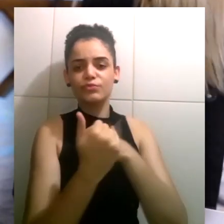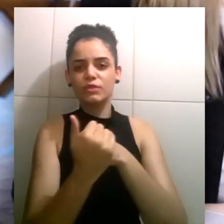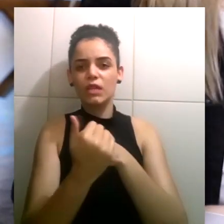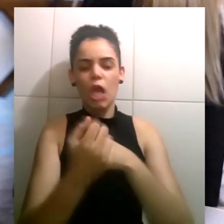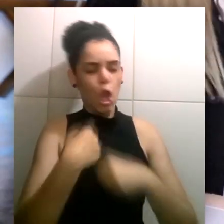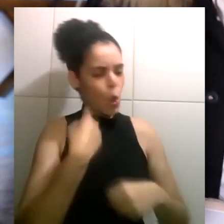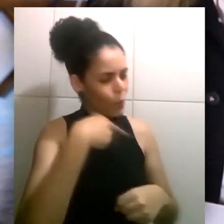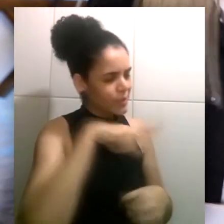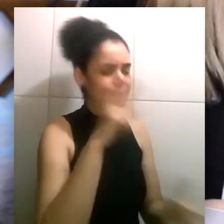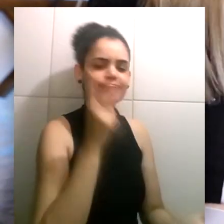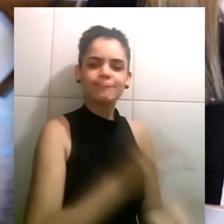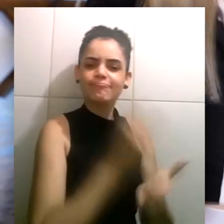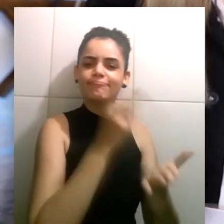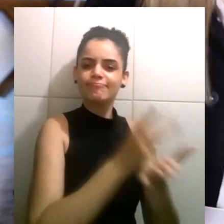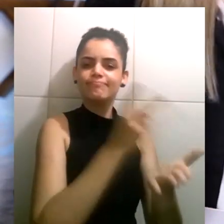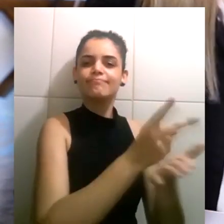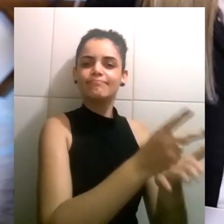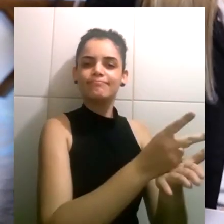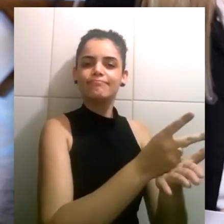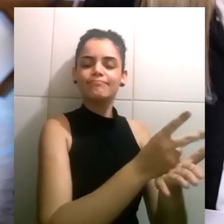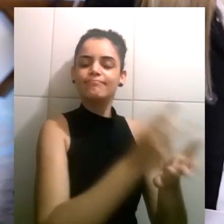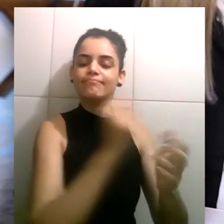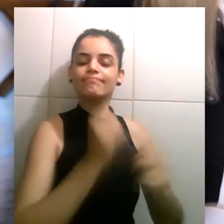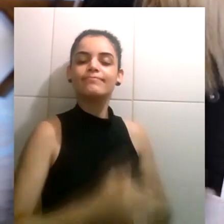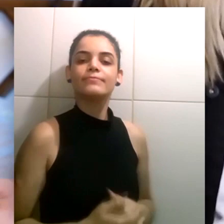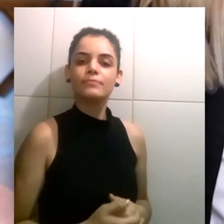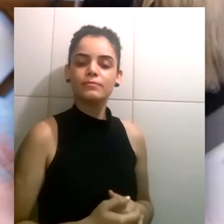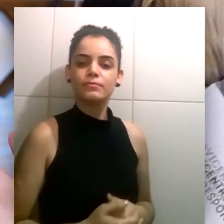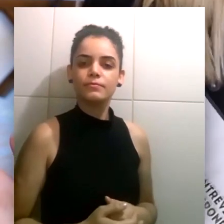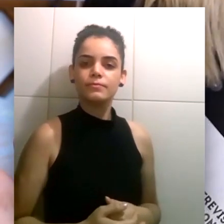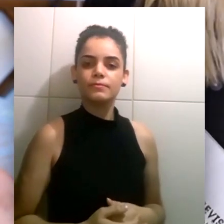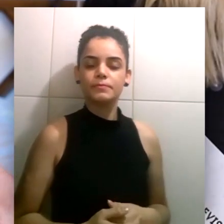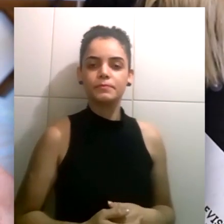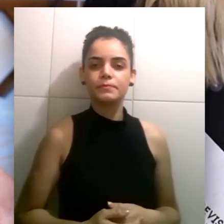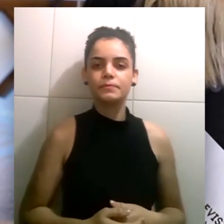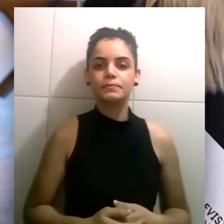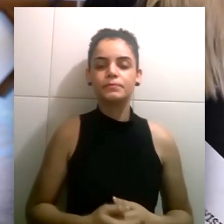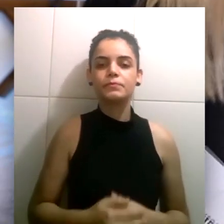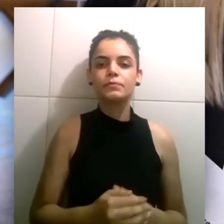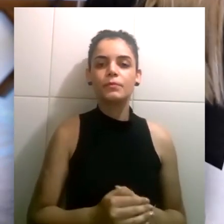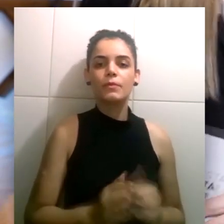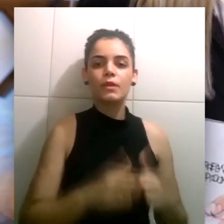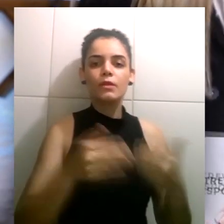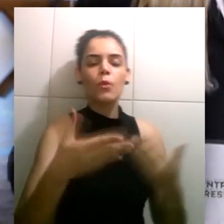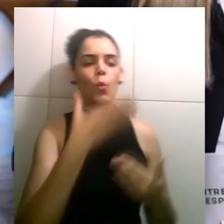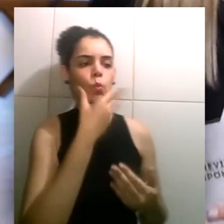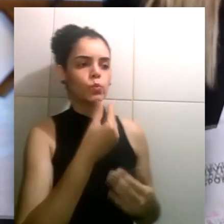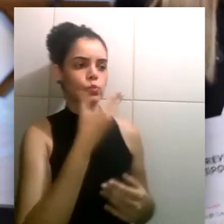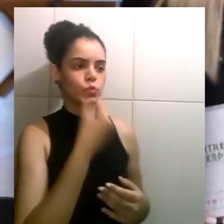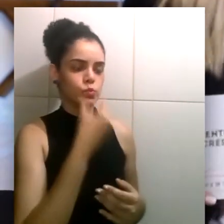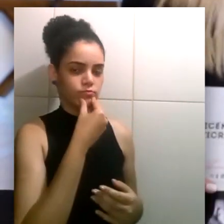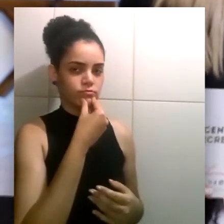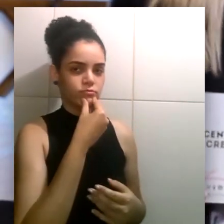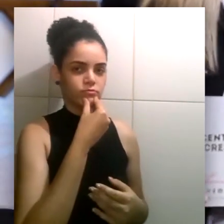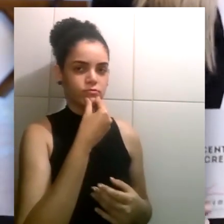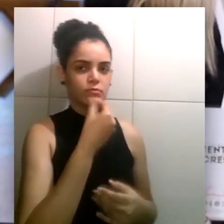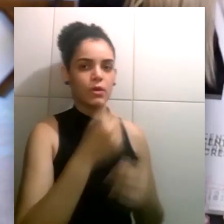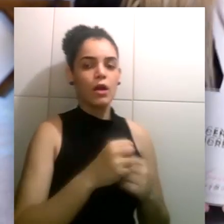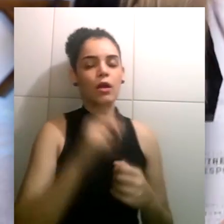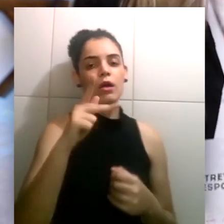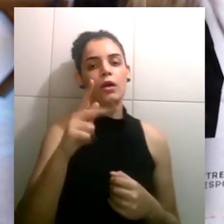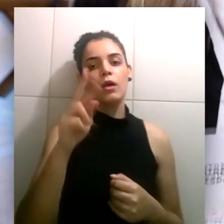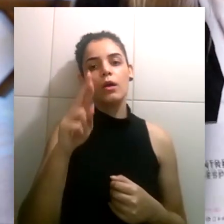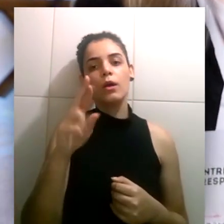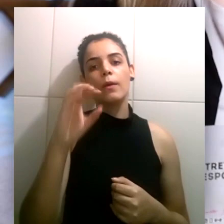unção profética, eu ia. Eu ia e então abria a mão. Todo mundo. Sim, assim, os profetas, eles